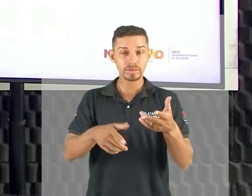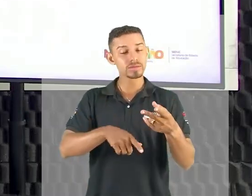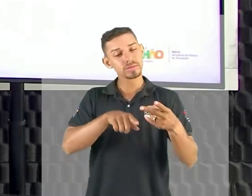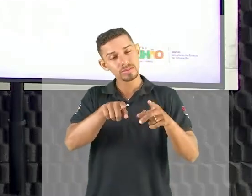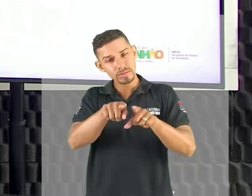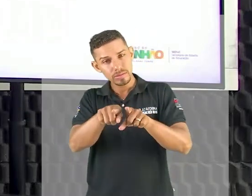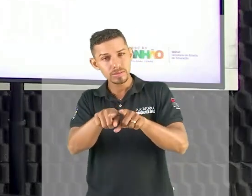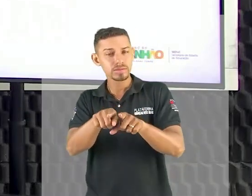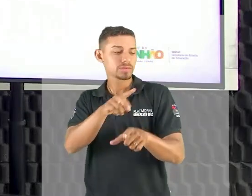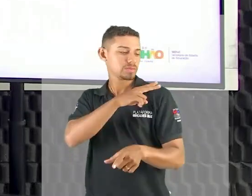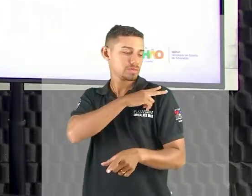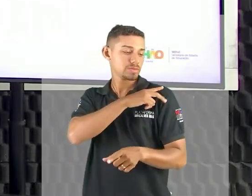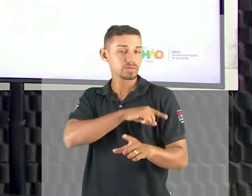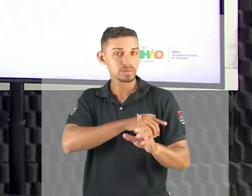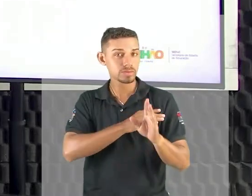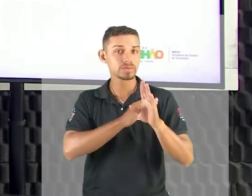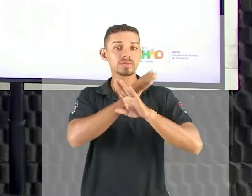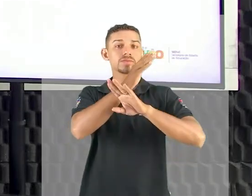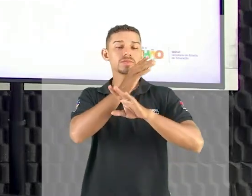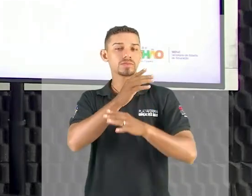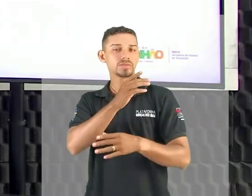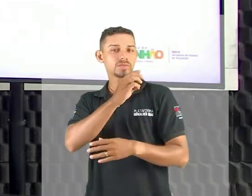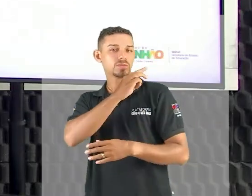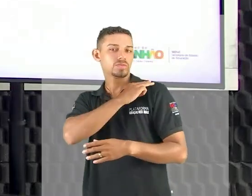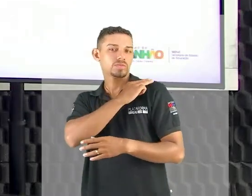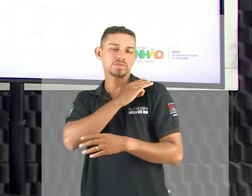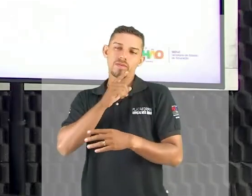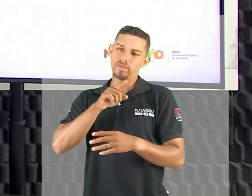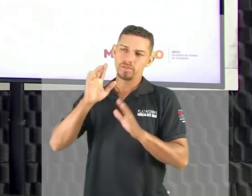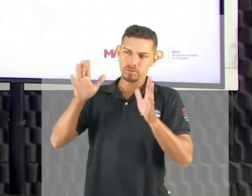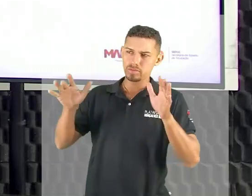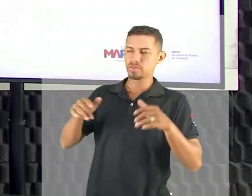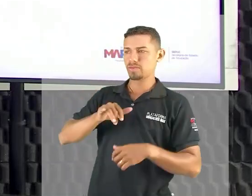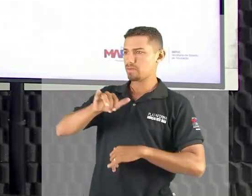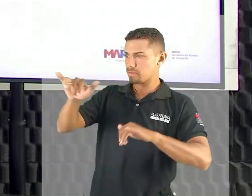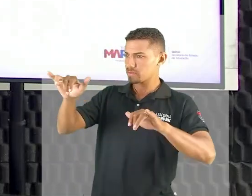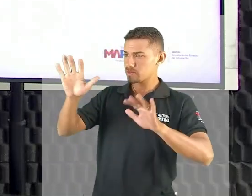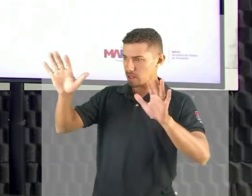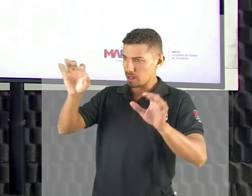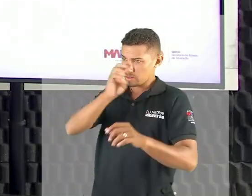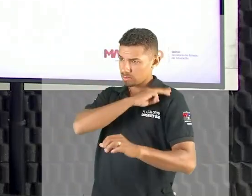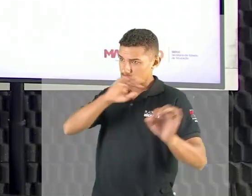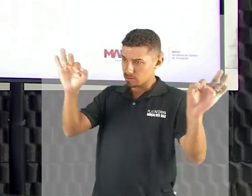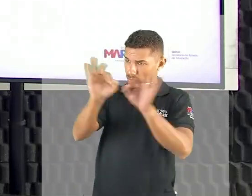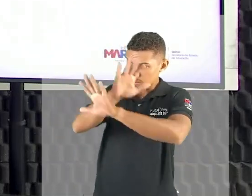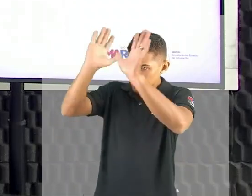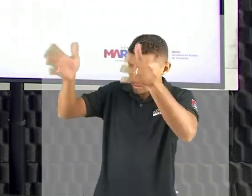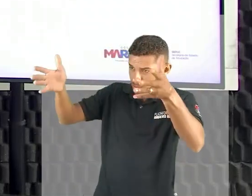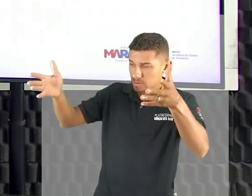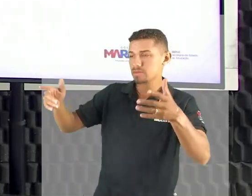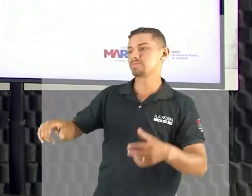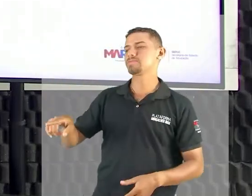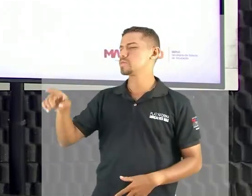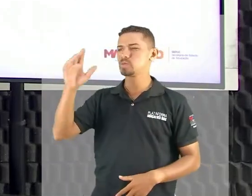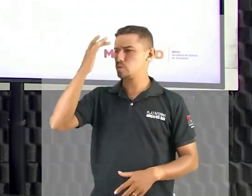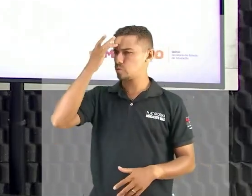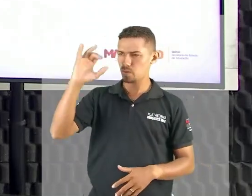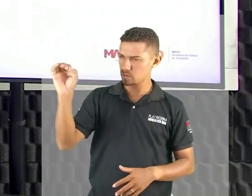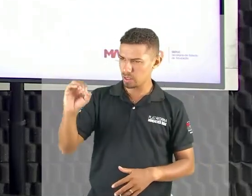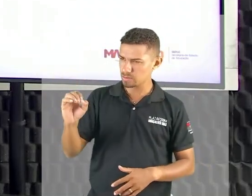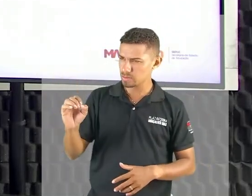né E a galera também que já concluiu vocês vão lá avisar talvez eles estão sem saber